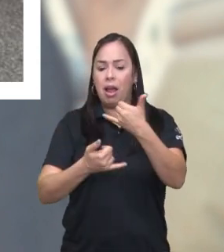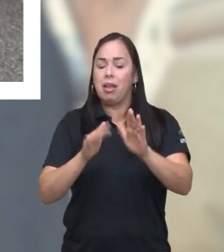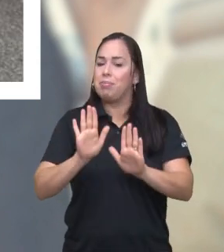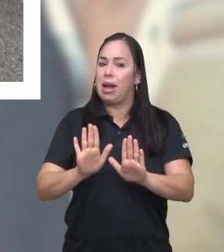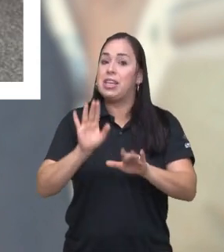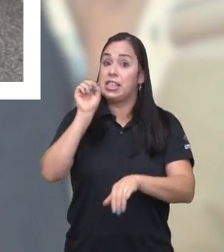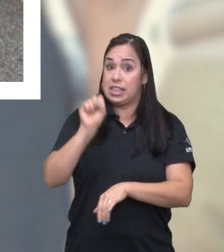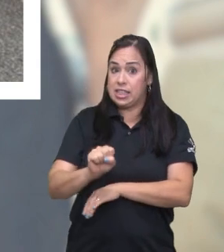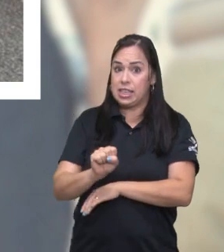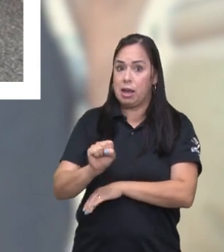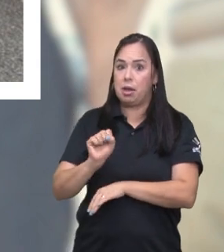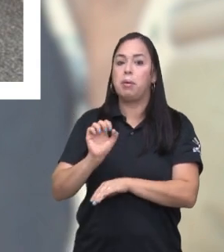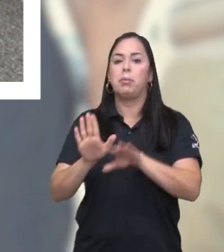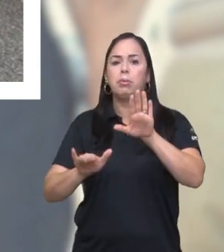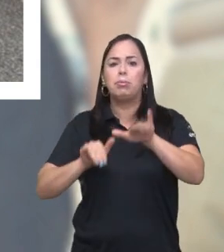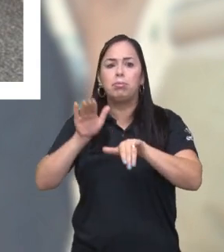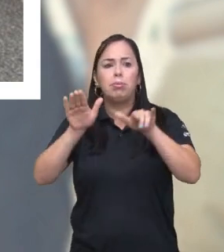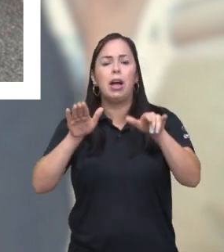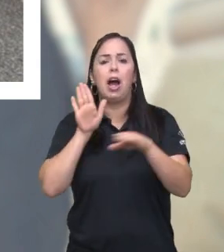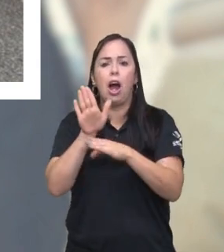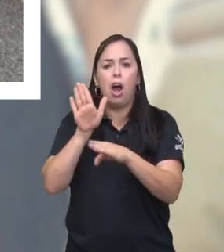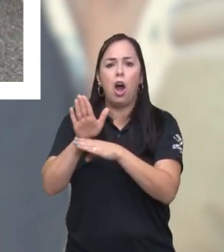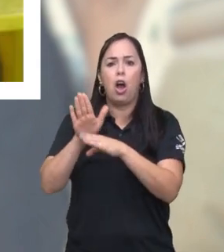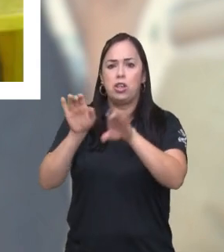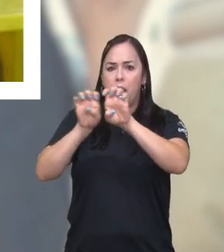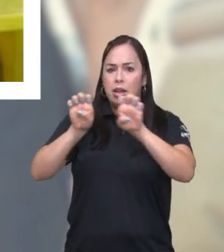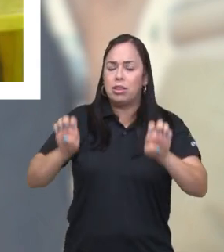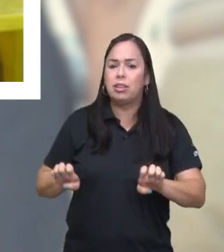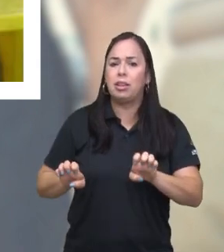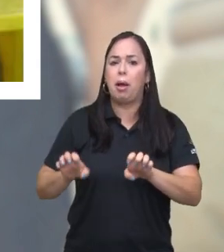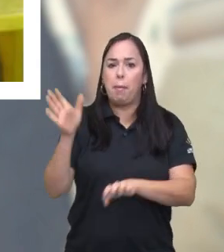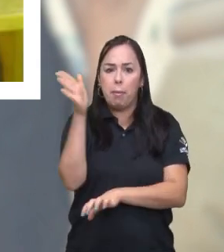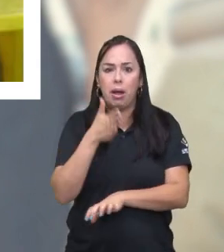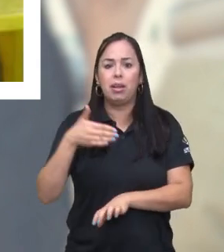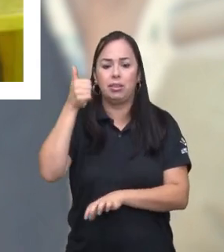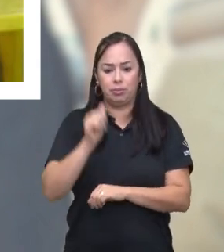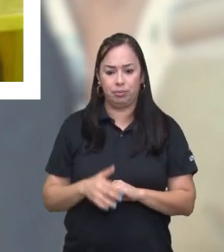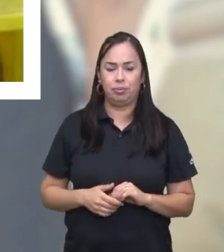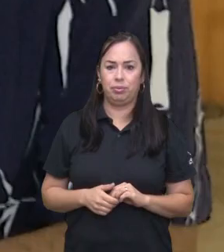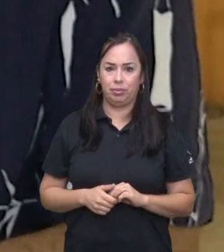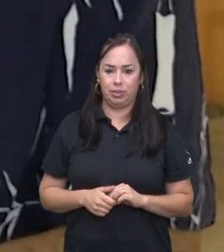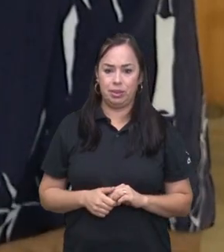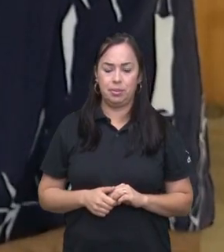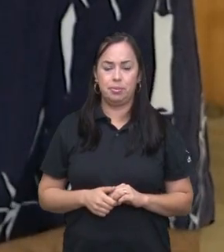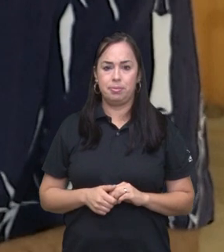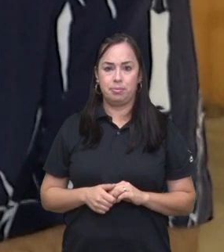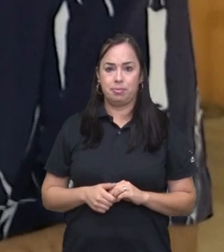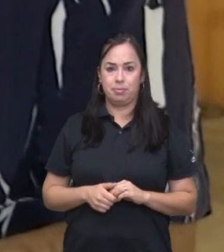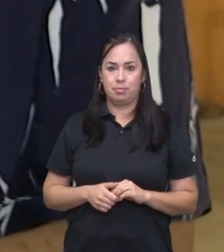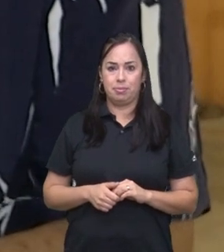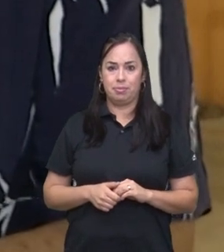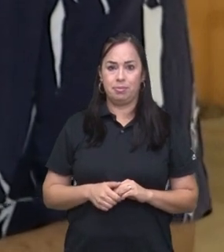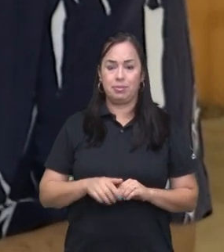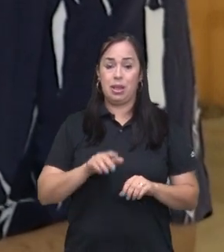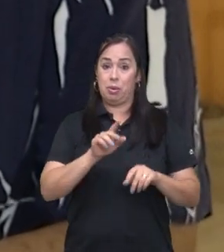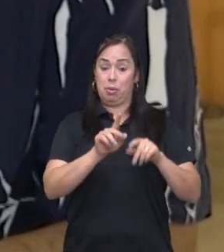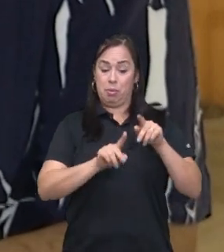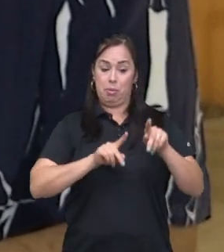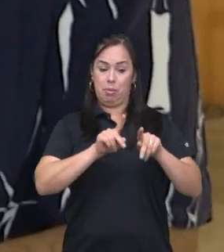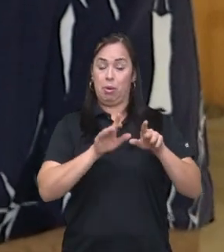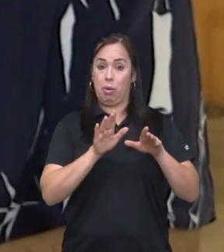sim para buscar novas melhorias e infraestrutura para a comunidade. O pessoal que era da SABS da